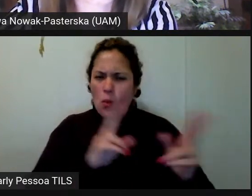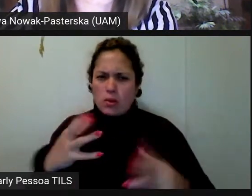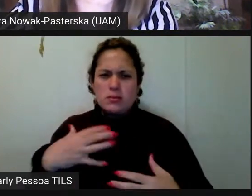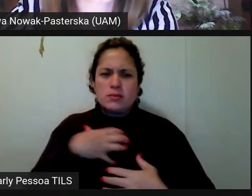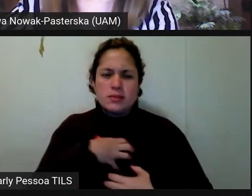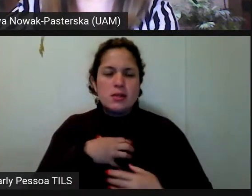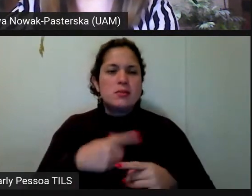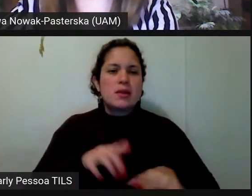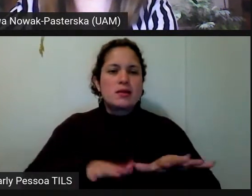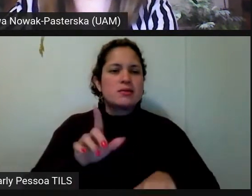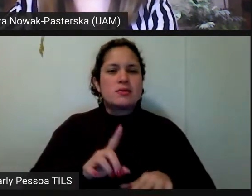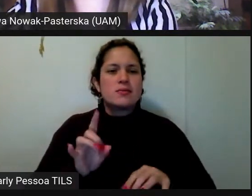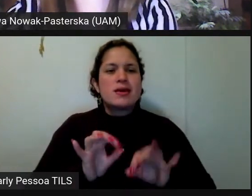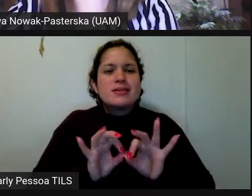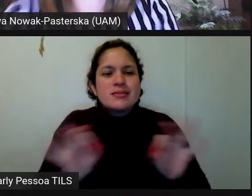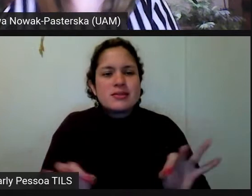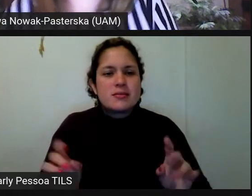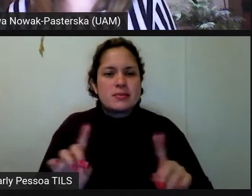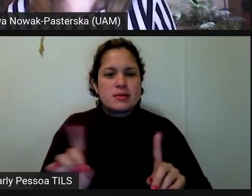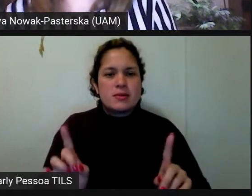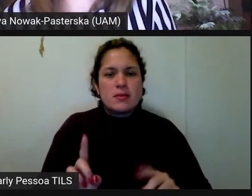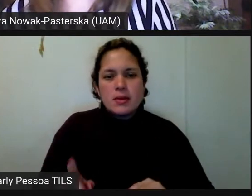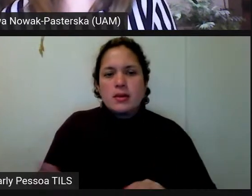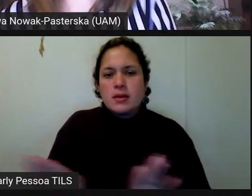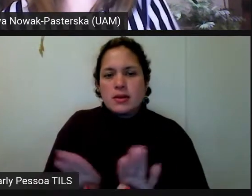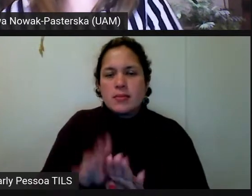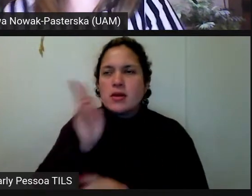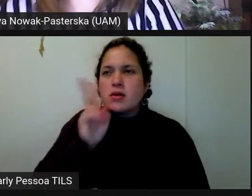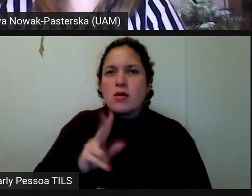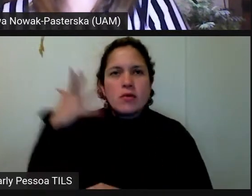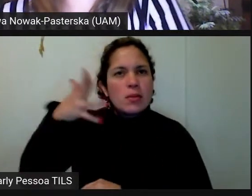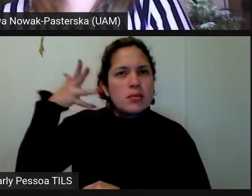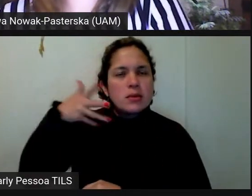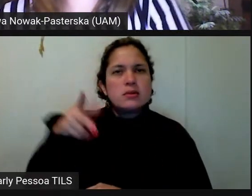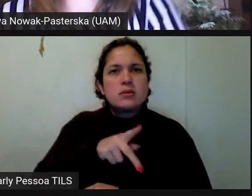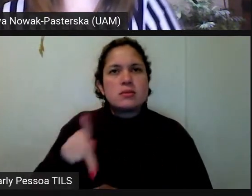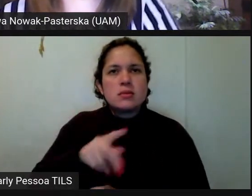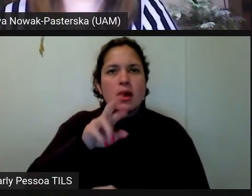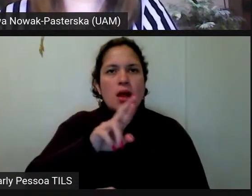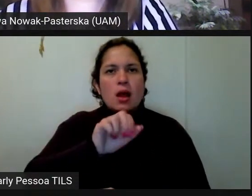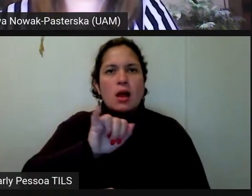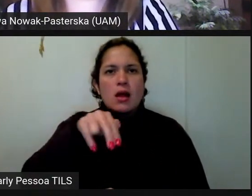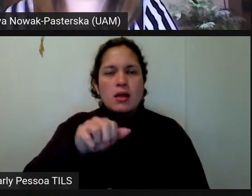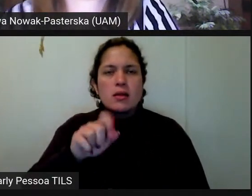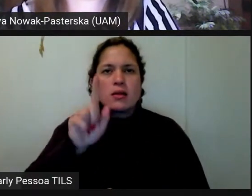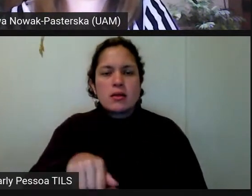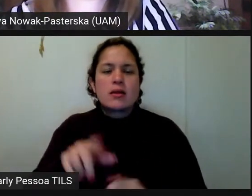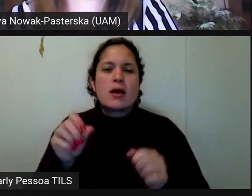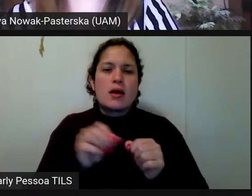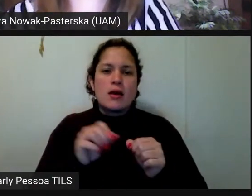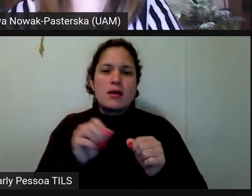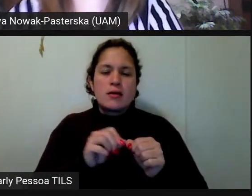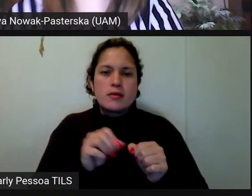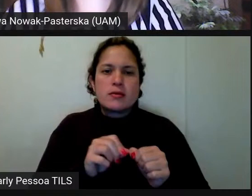não é simples. E recentemente eu vi uma palestra da professora Halina Karas, da Universidade de